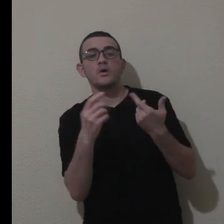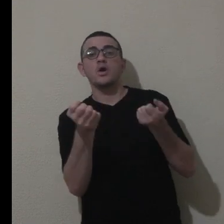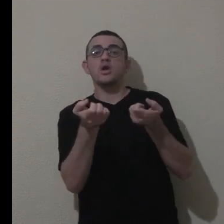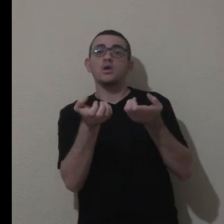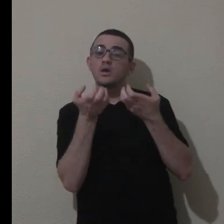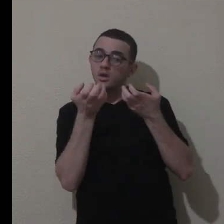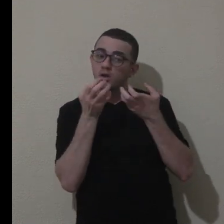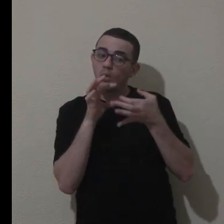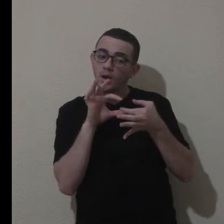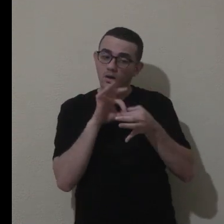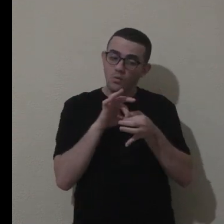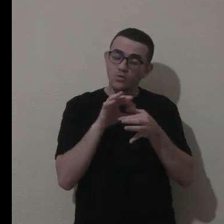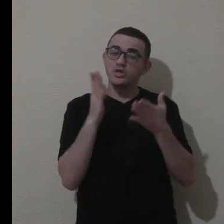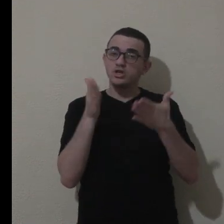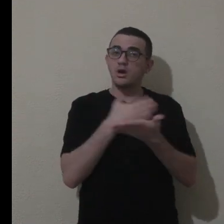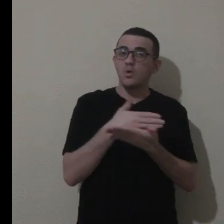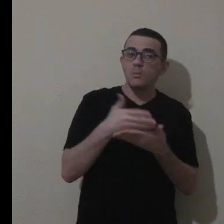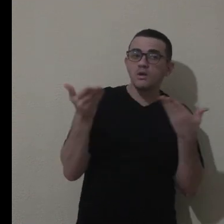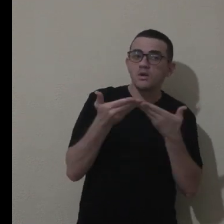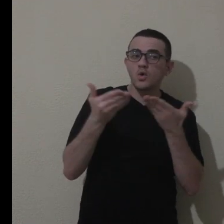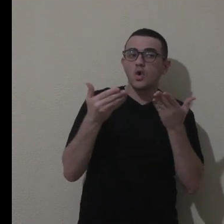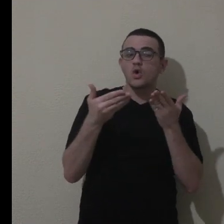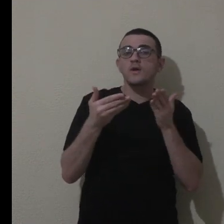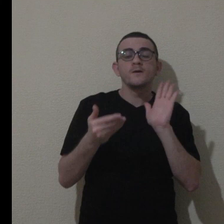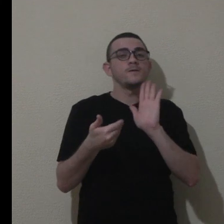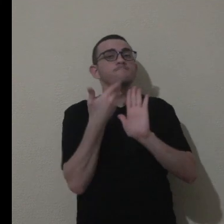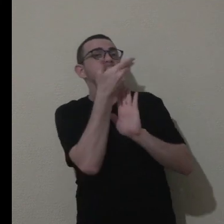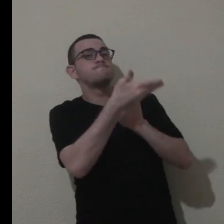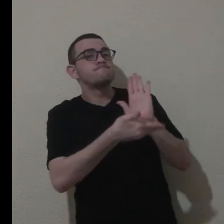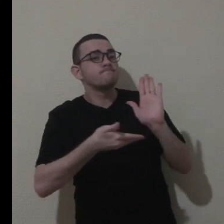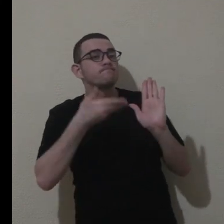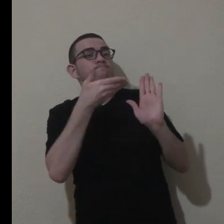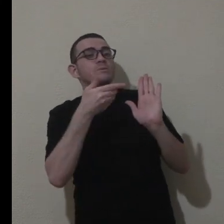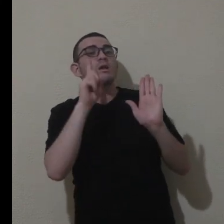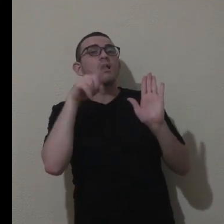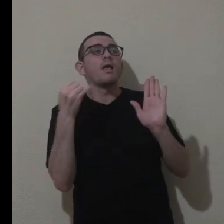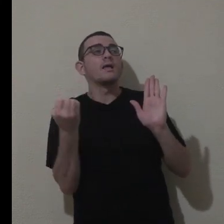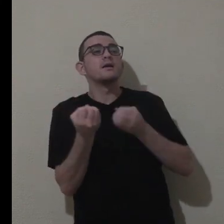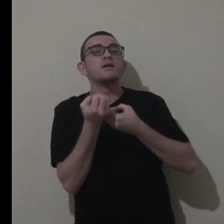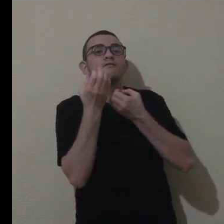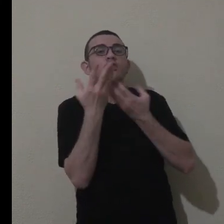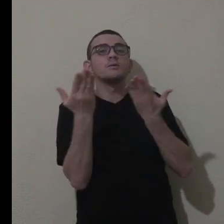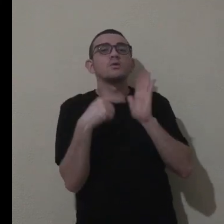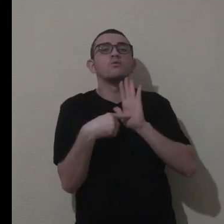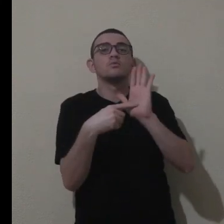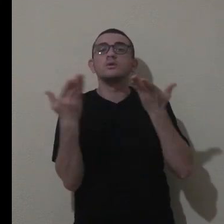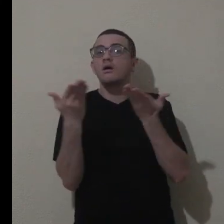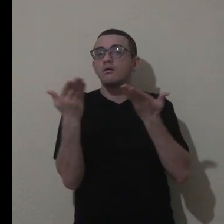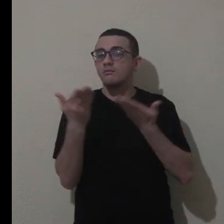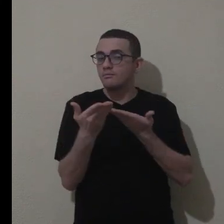pontos que eu quero deixar amarrado essa introdução, e o pano de frente, digamos, seria esses dados que eu vou